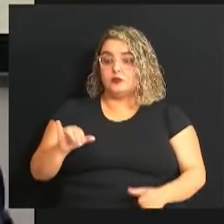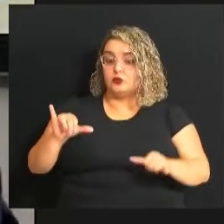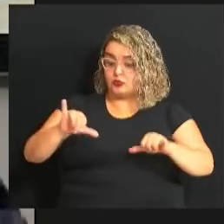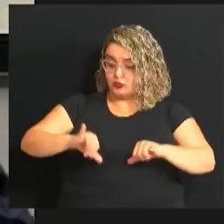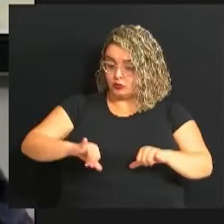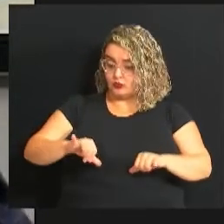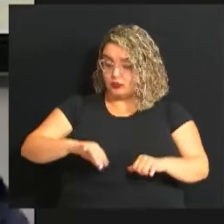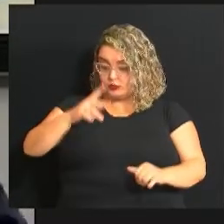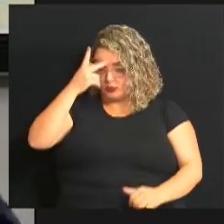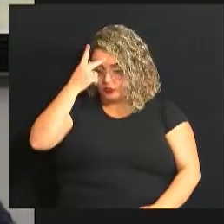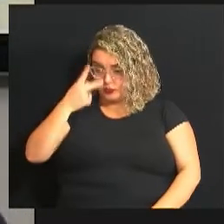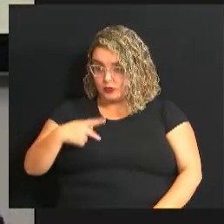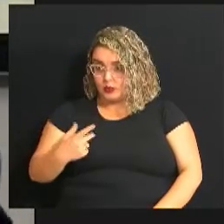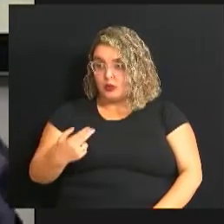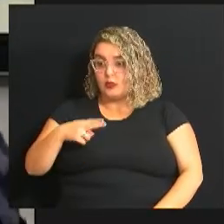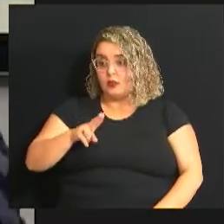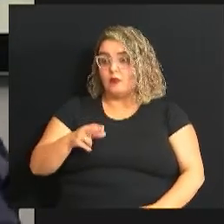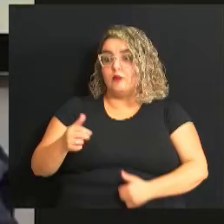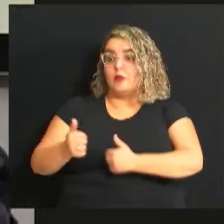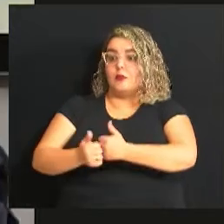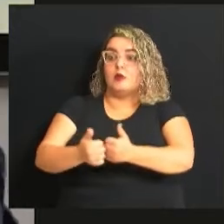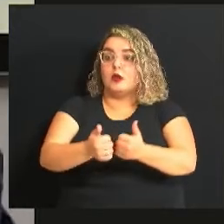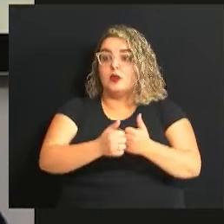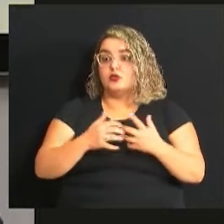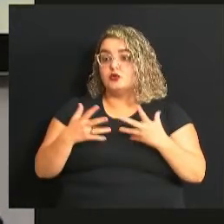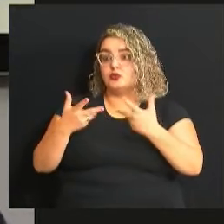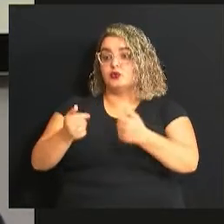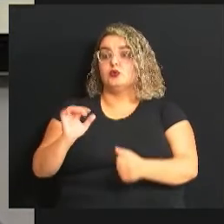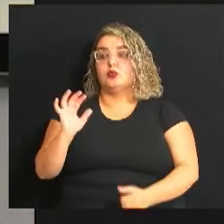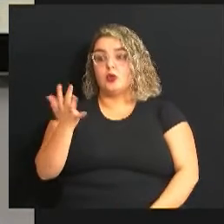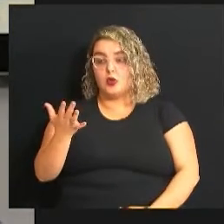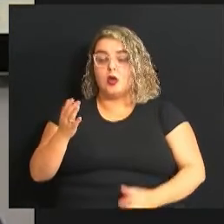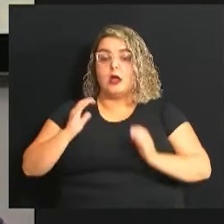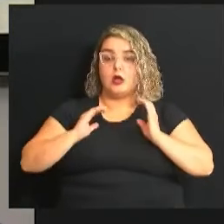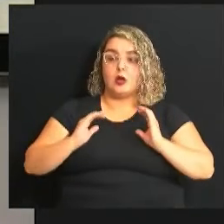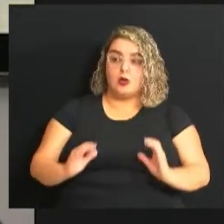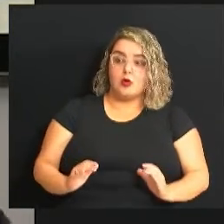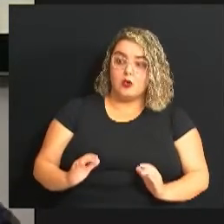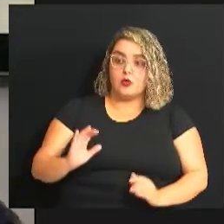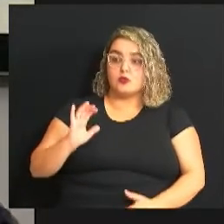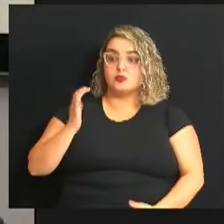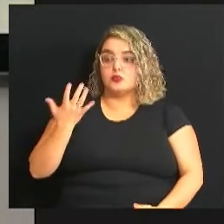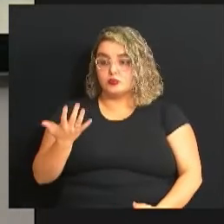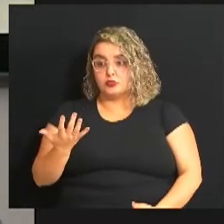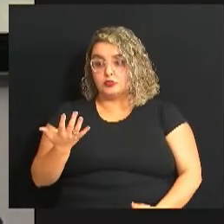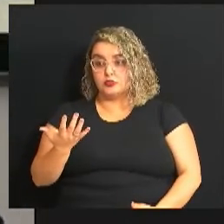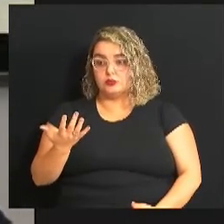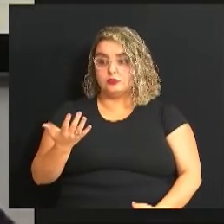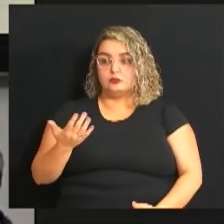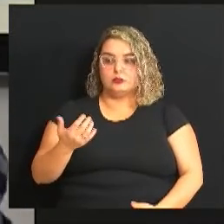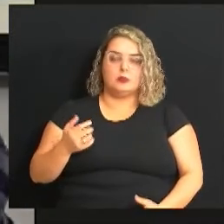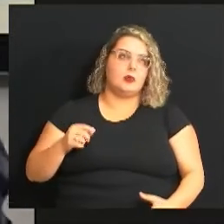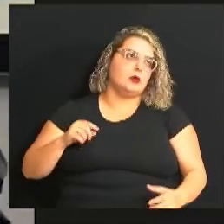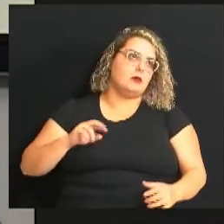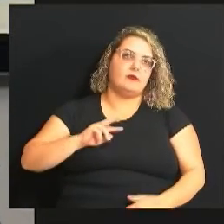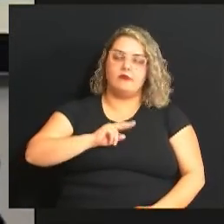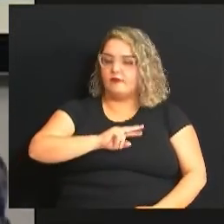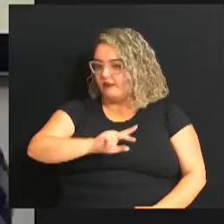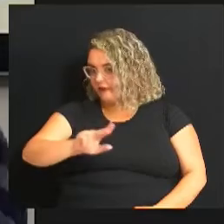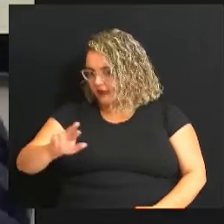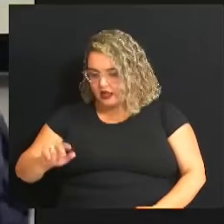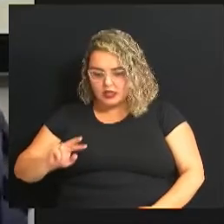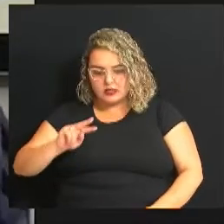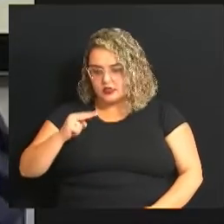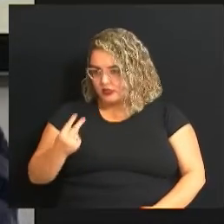indivíduo ou para o entorno. E, em geral, isso acontece quando o comportamento acontece de modo exacerbado, ele está acontecendo muitas vezes. Ou,